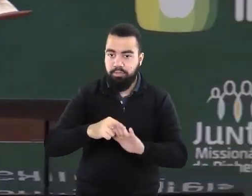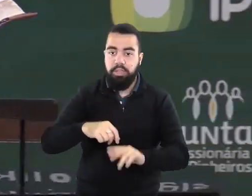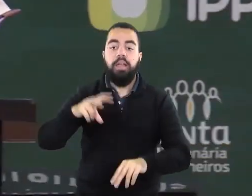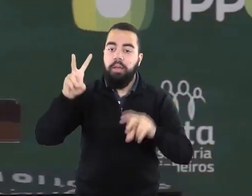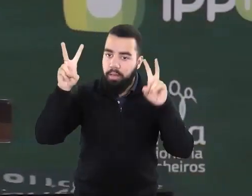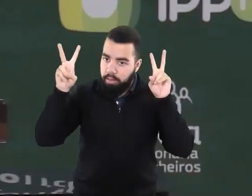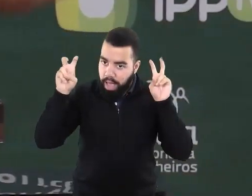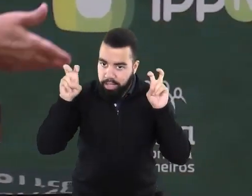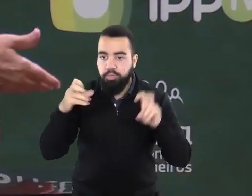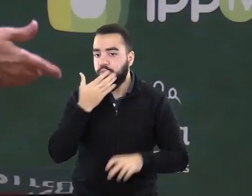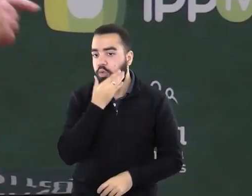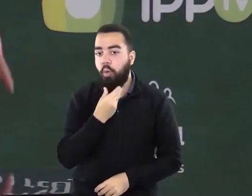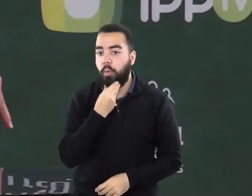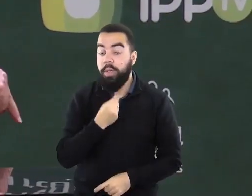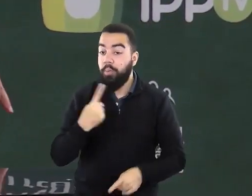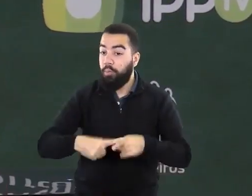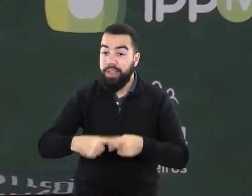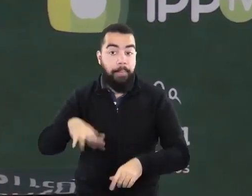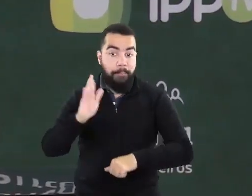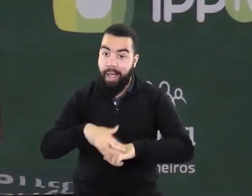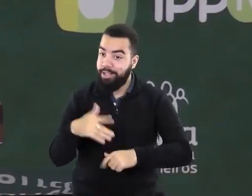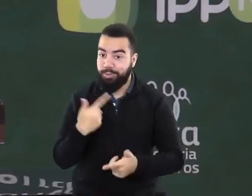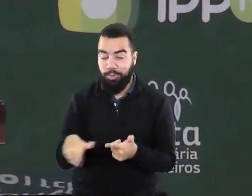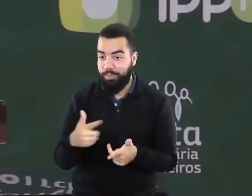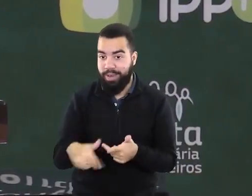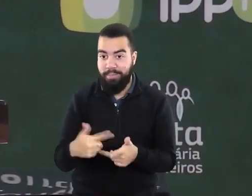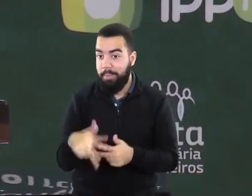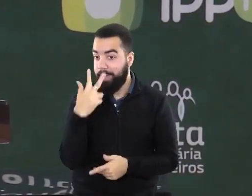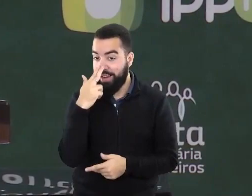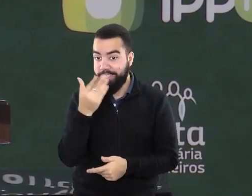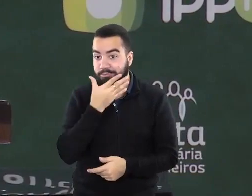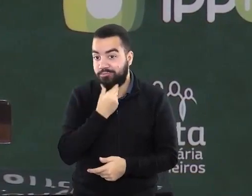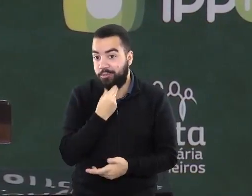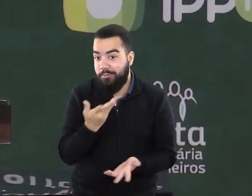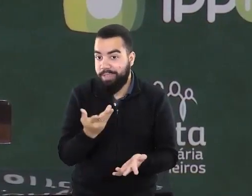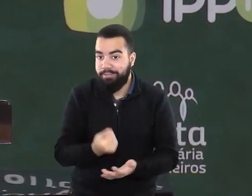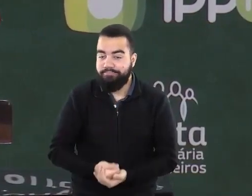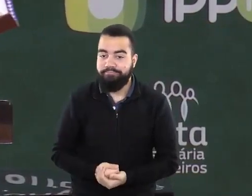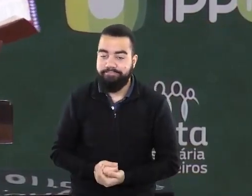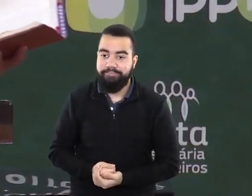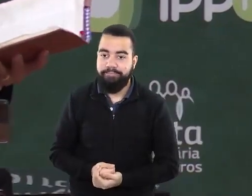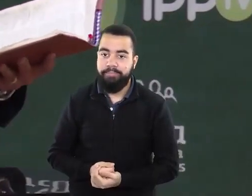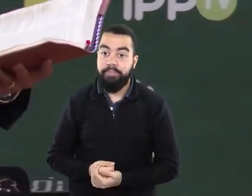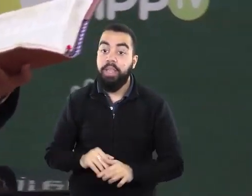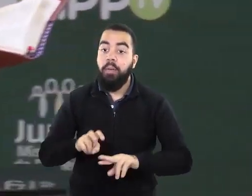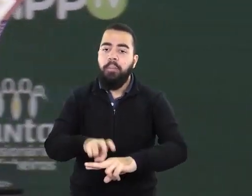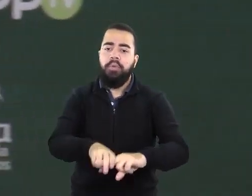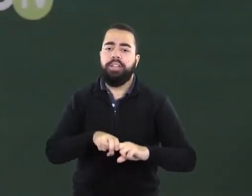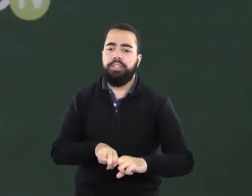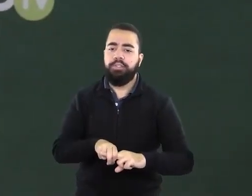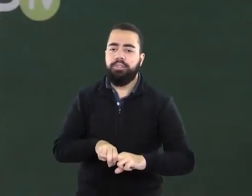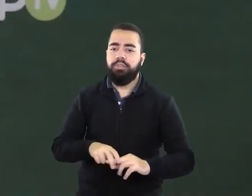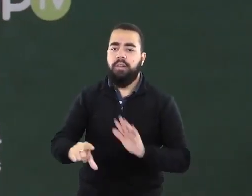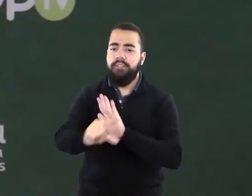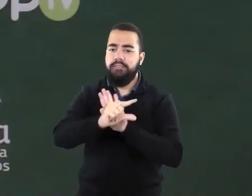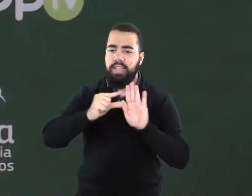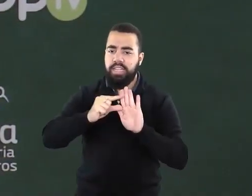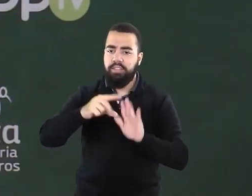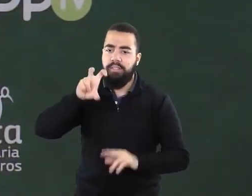Parece que o problema não está com as mulheres, está com os homens. Bom, dito isto, vamos ver o que está escrito no verso